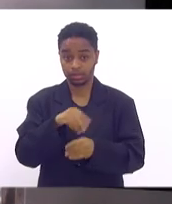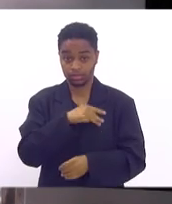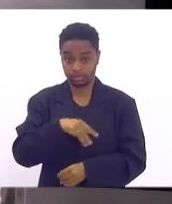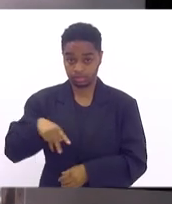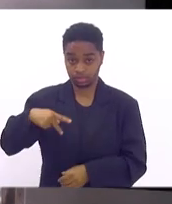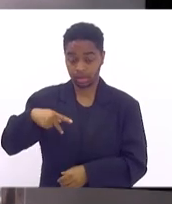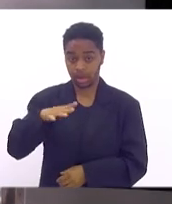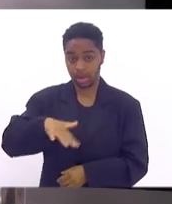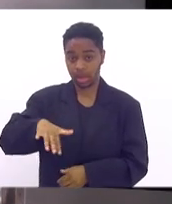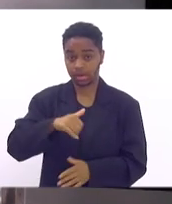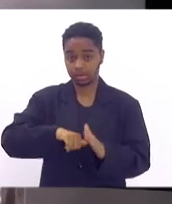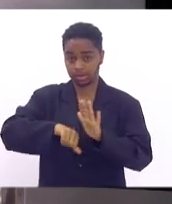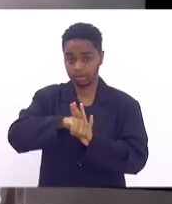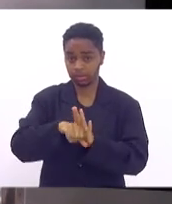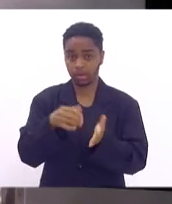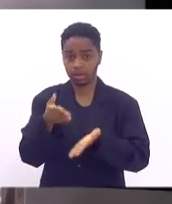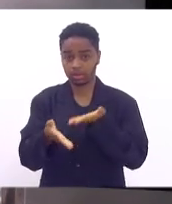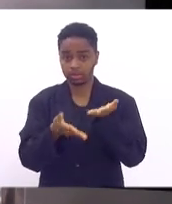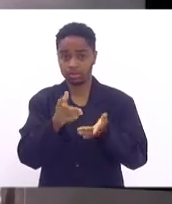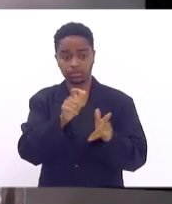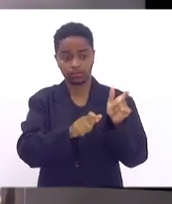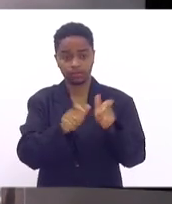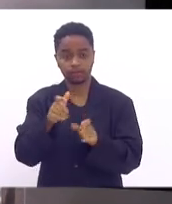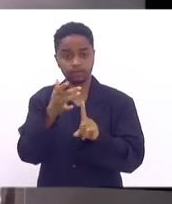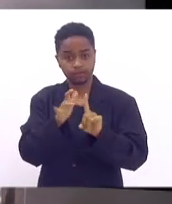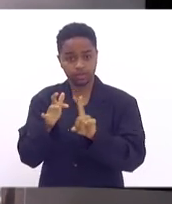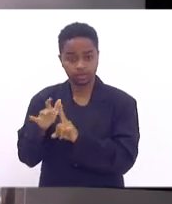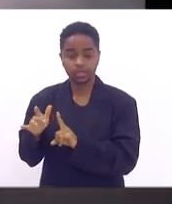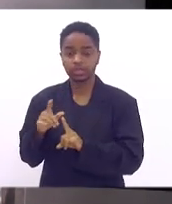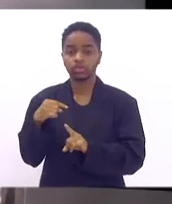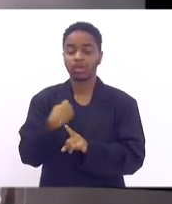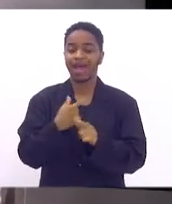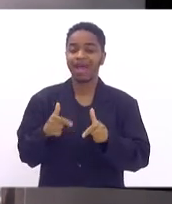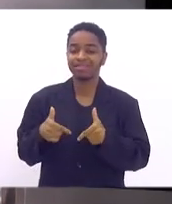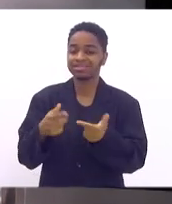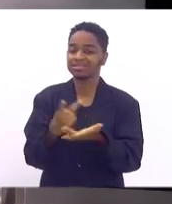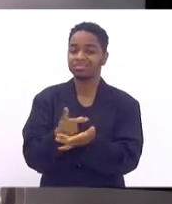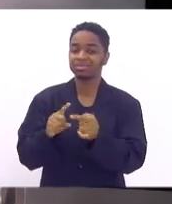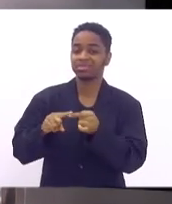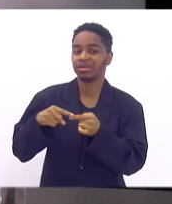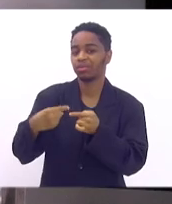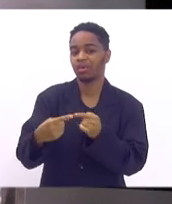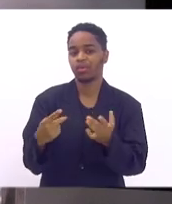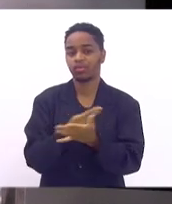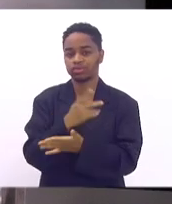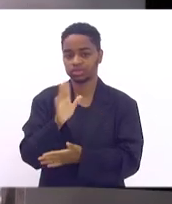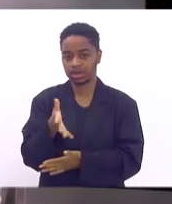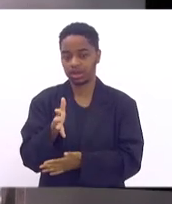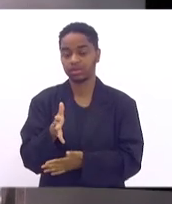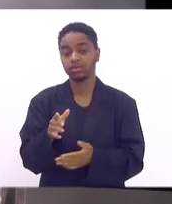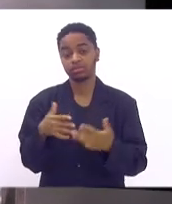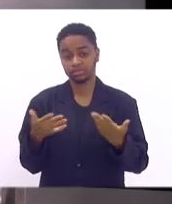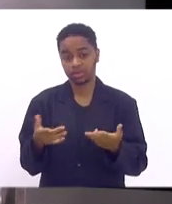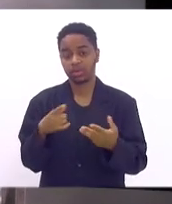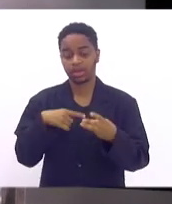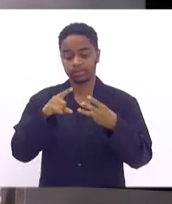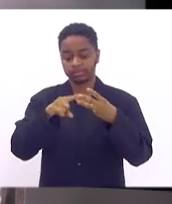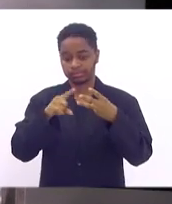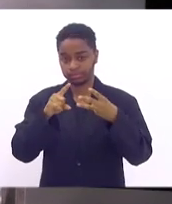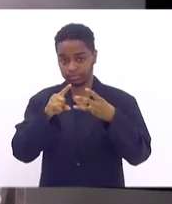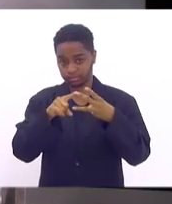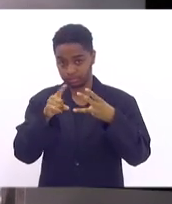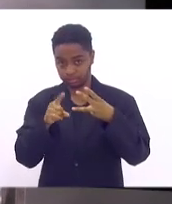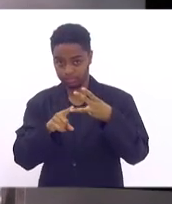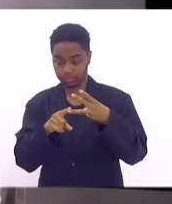parte criminal, no atendimento às vítimas, a gente atua sempre depois que o crime aconteceu. Então, a gente está nesse espaço de uma prevenção secundária e terciária, que